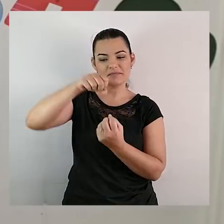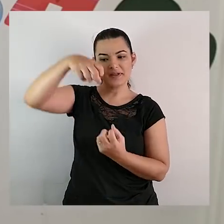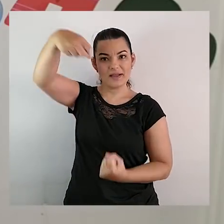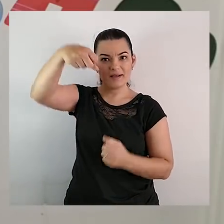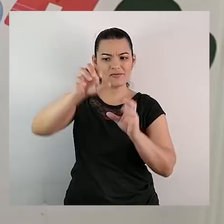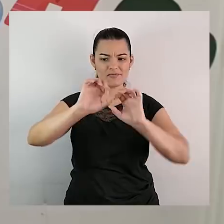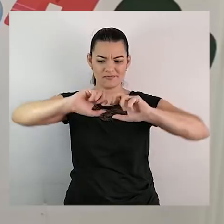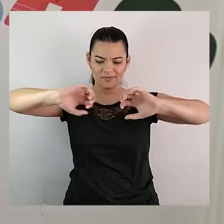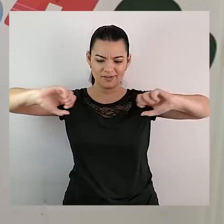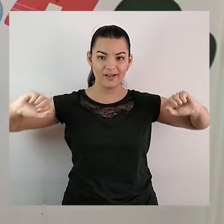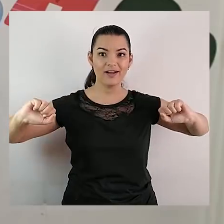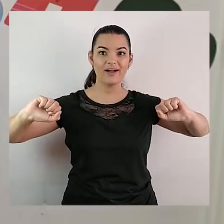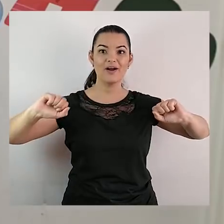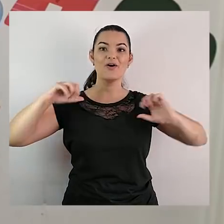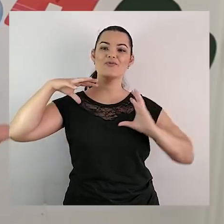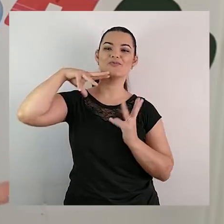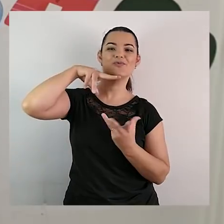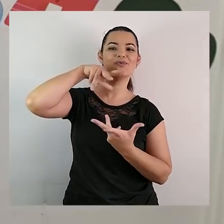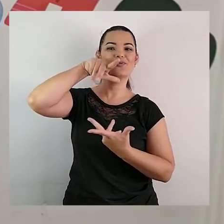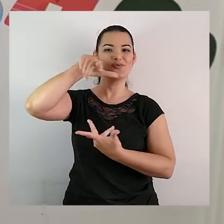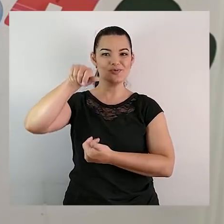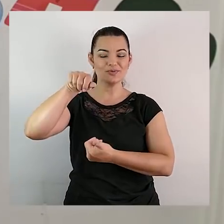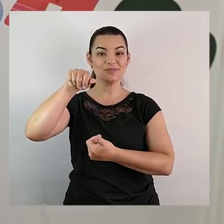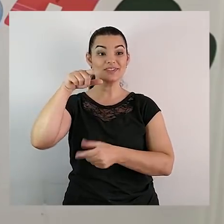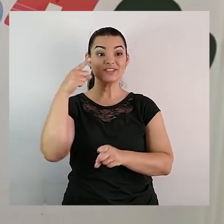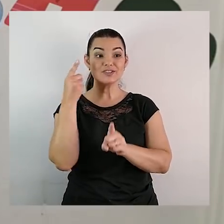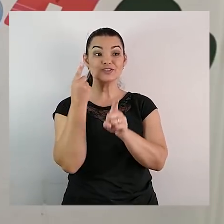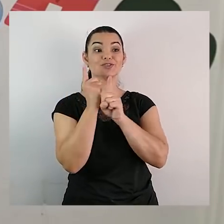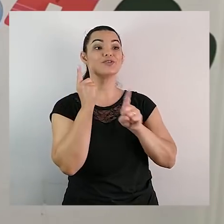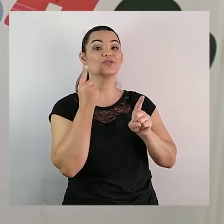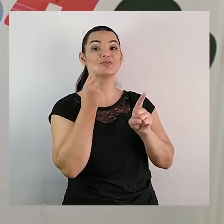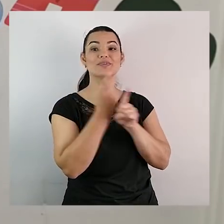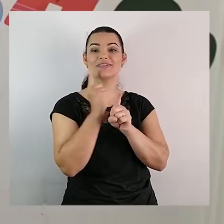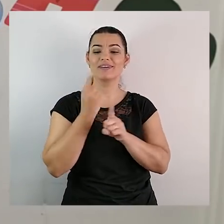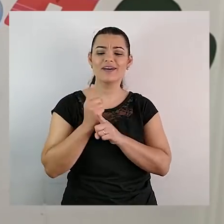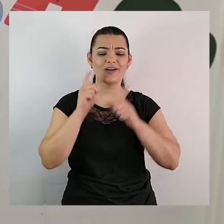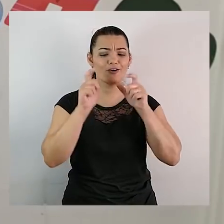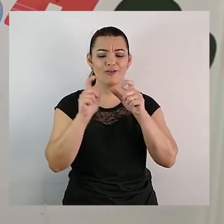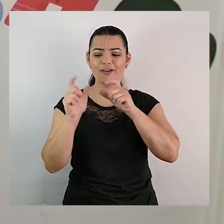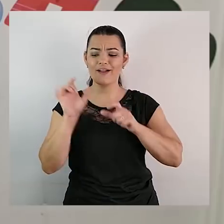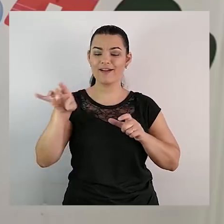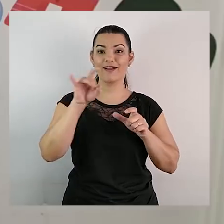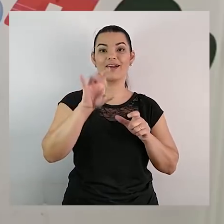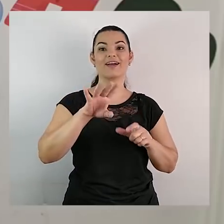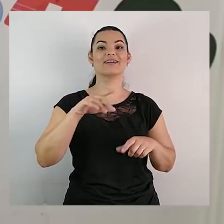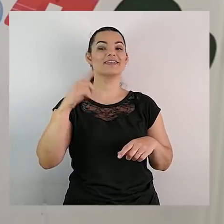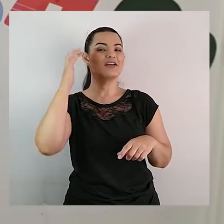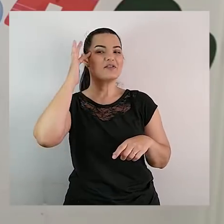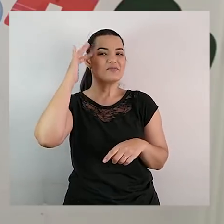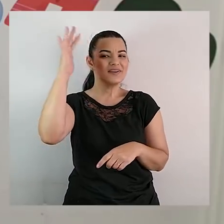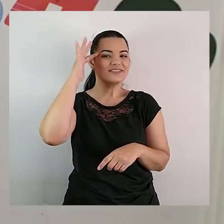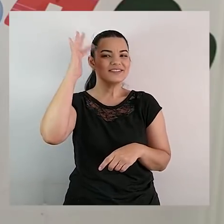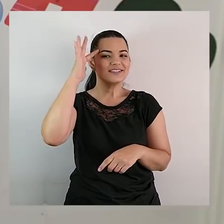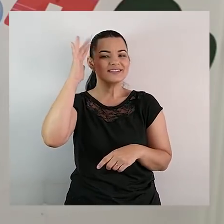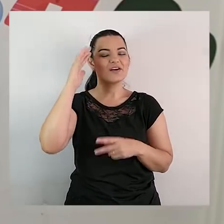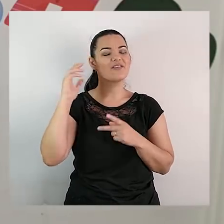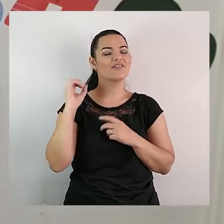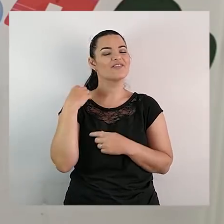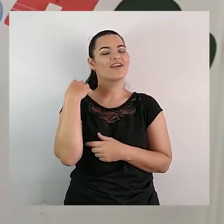esses locais, investigarem o mapa do mundo aí, descobrindo cada lugarzinho desse